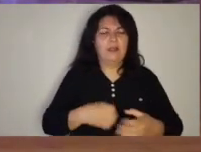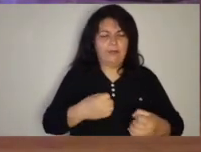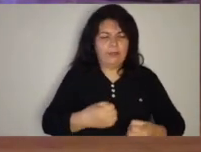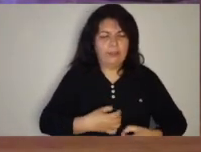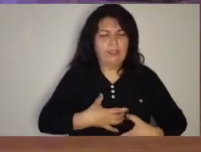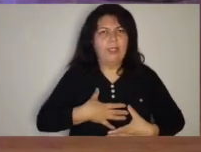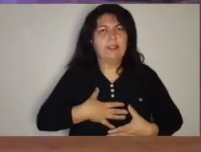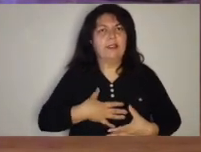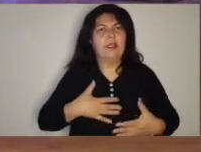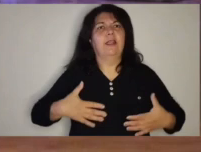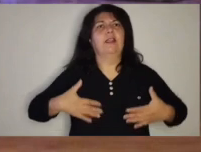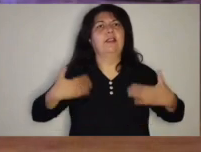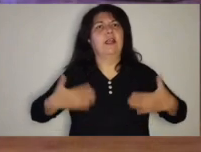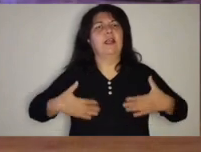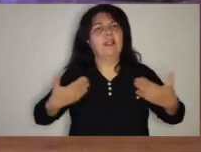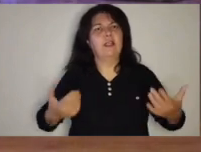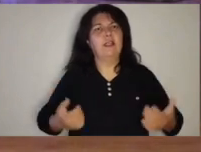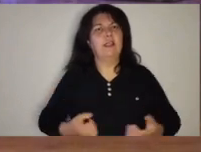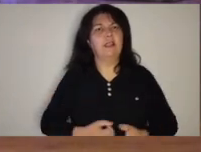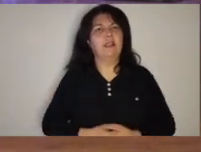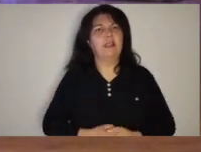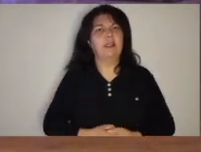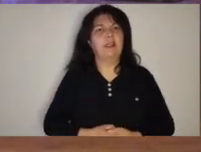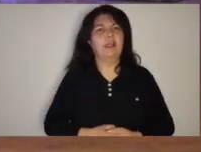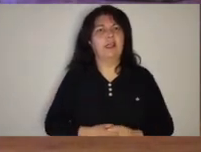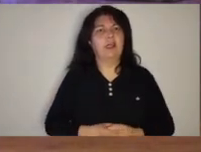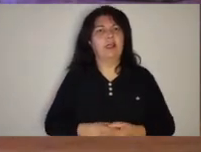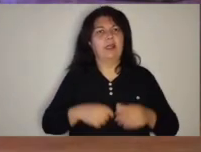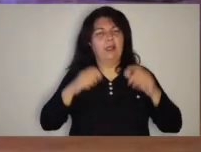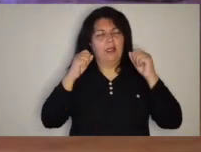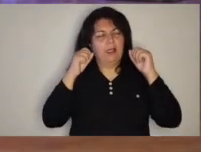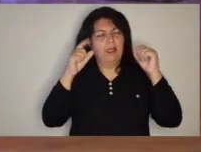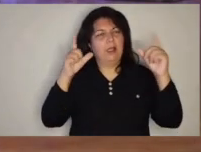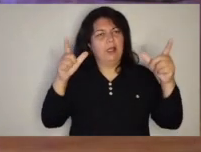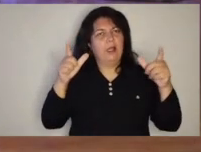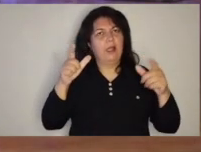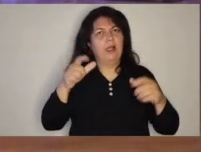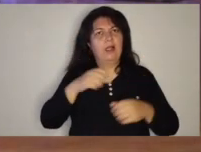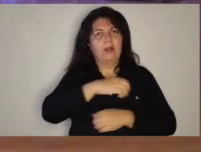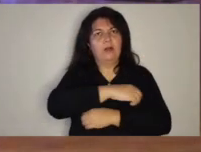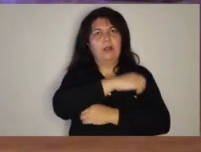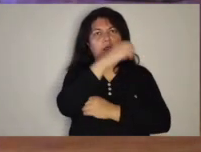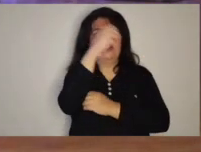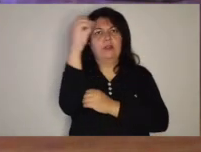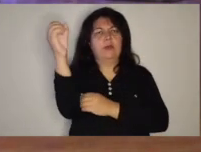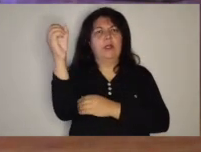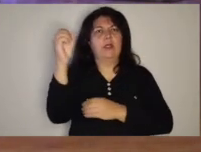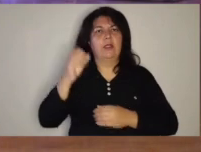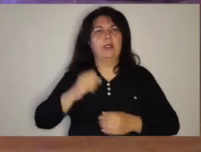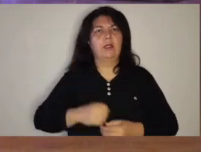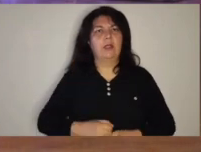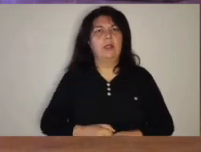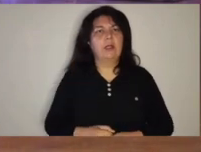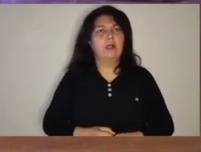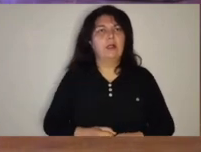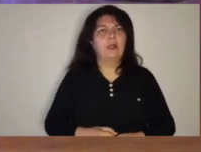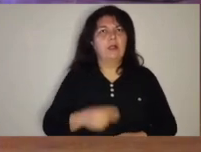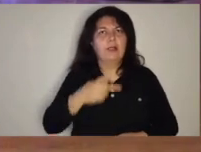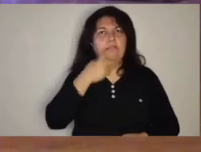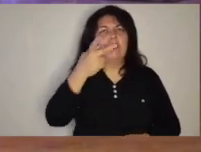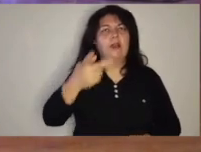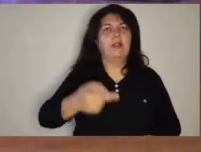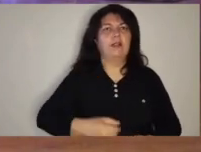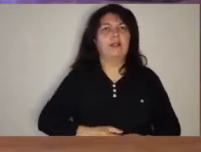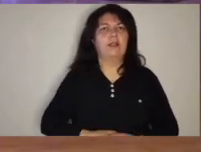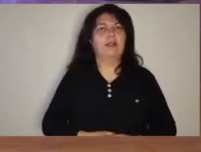hoje, uhul! Sabe assim, a pessoa te coloca para cima. Seja essa pessoa, irmãos. Né? Acorda de manhã.